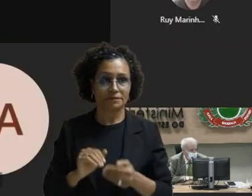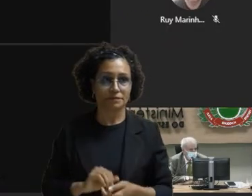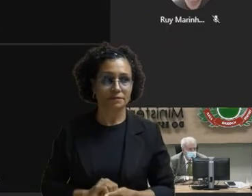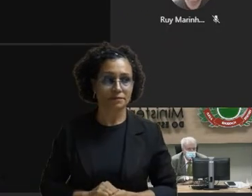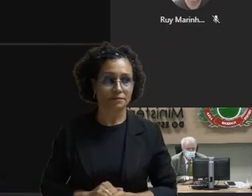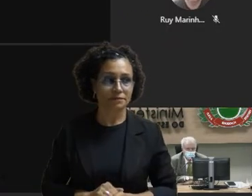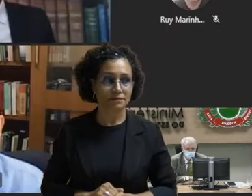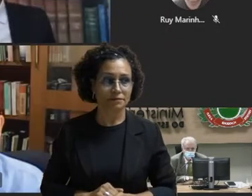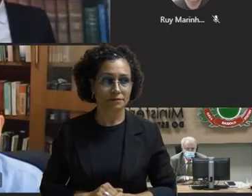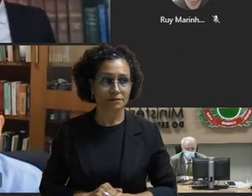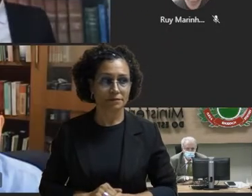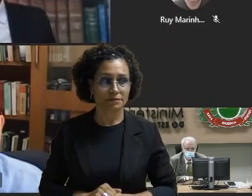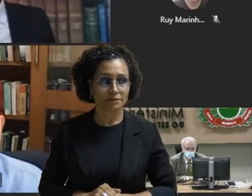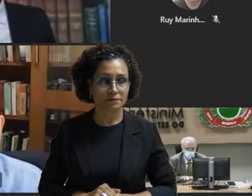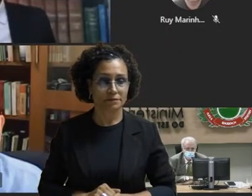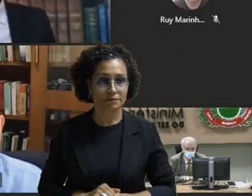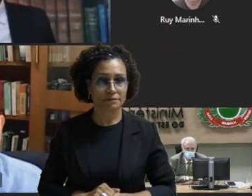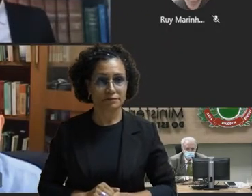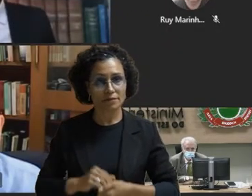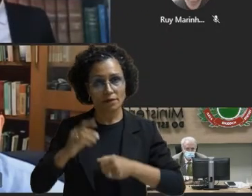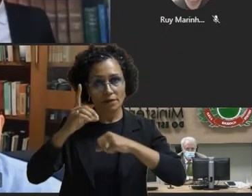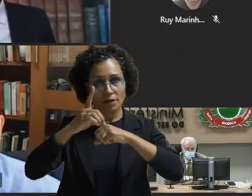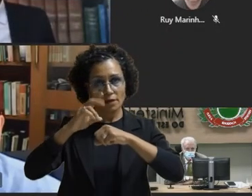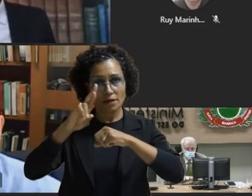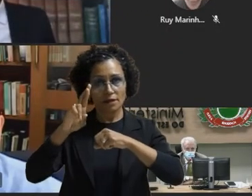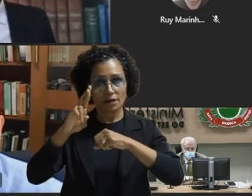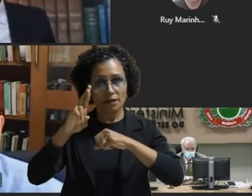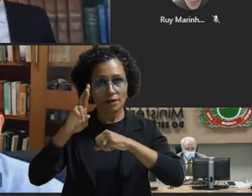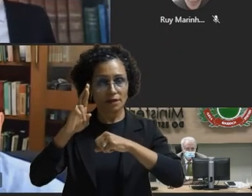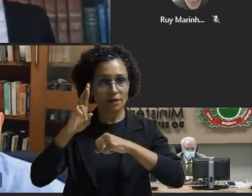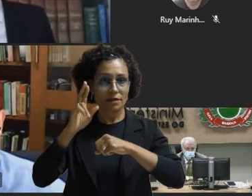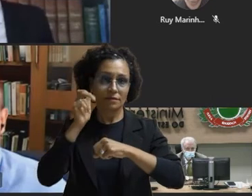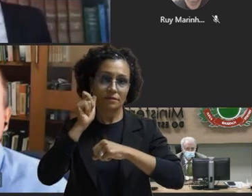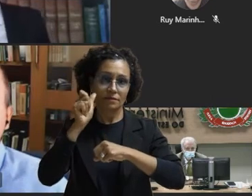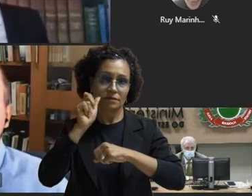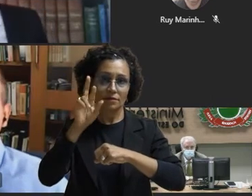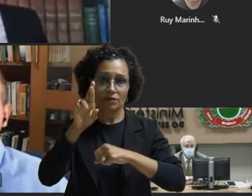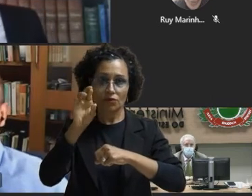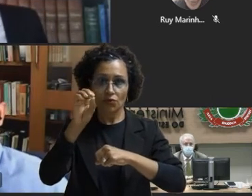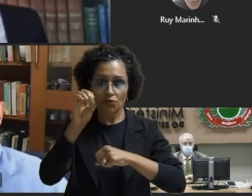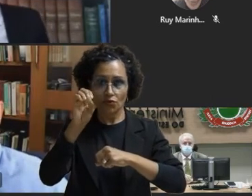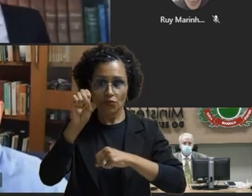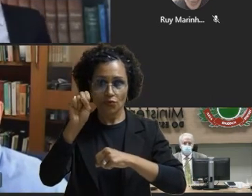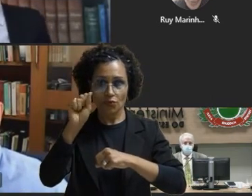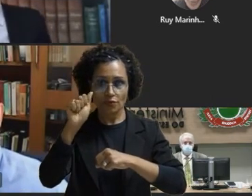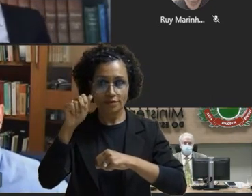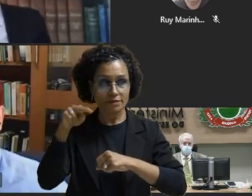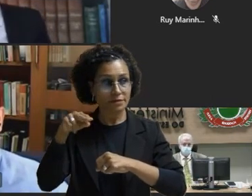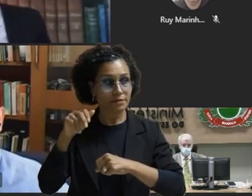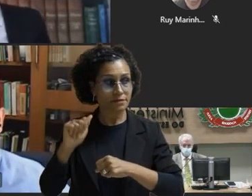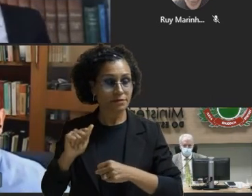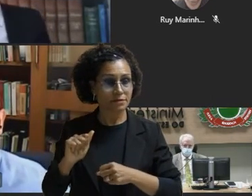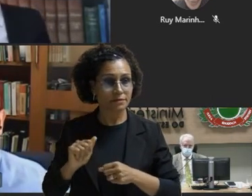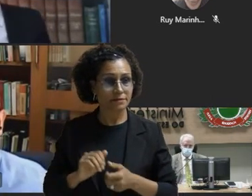Agora eu passo à doutora Rosana Marra.